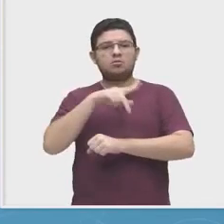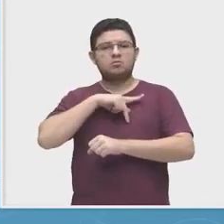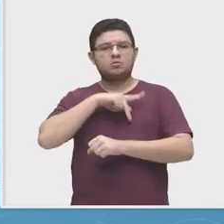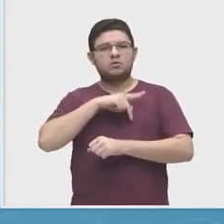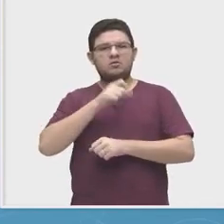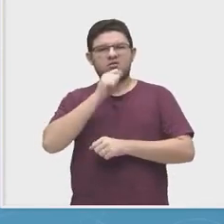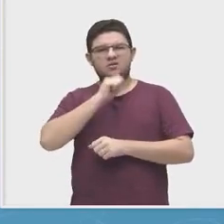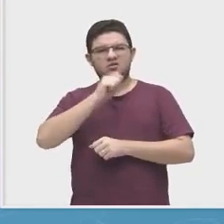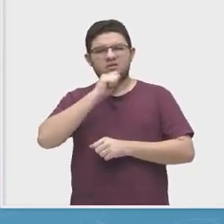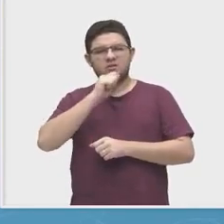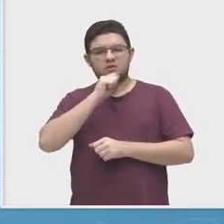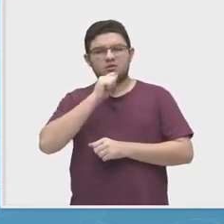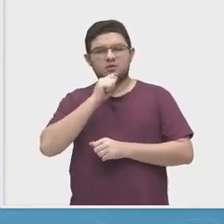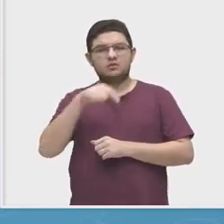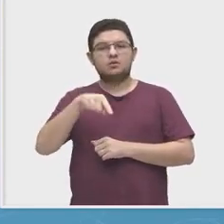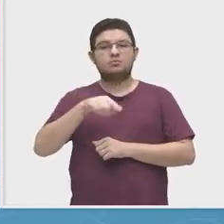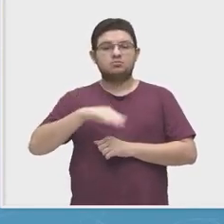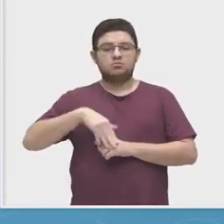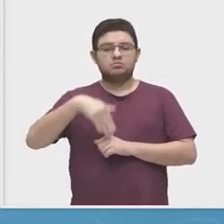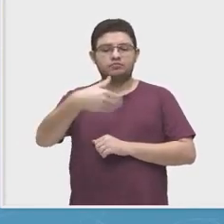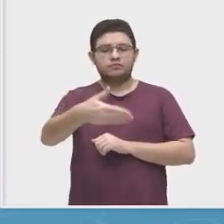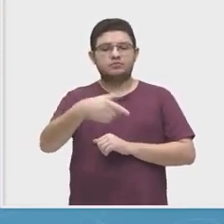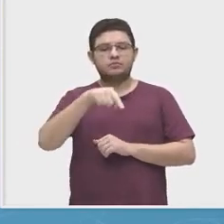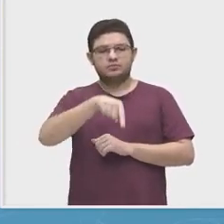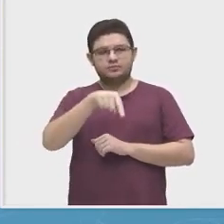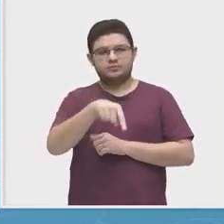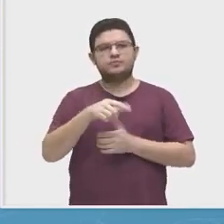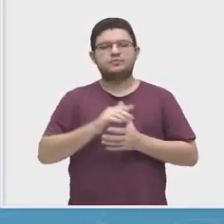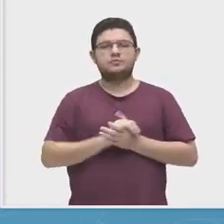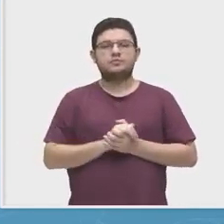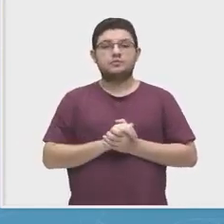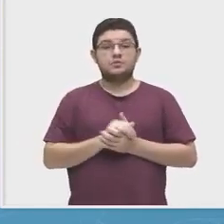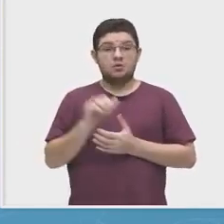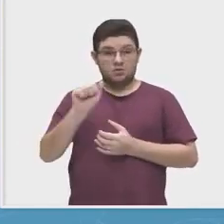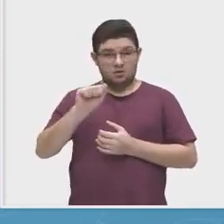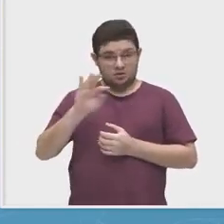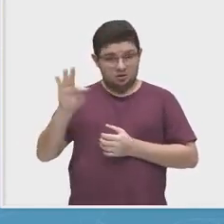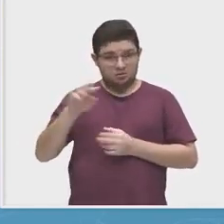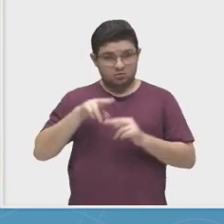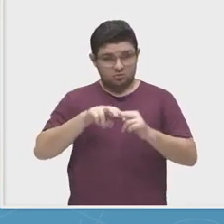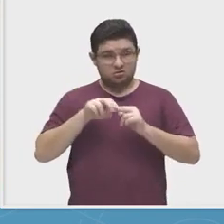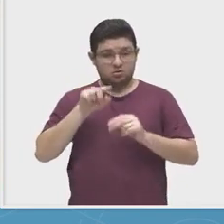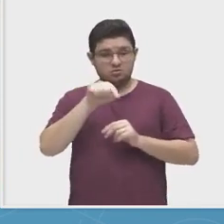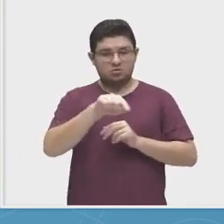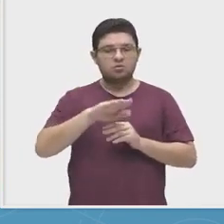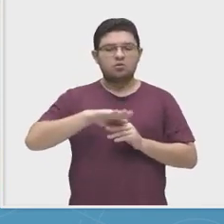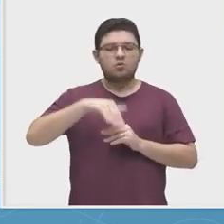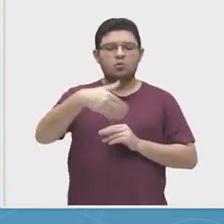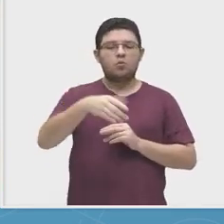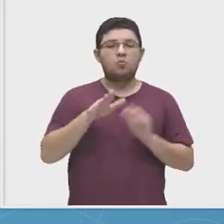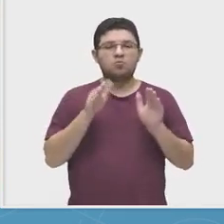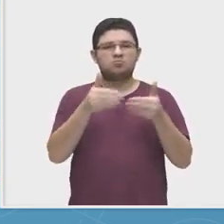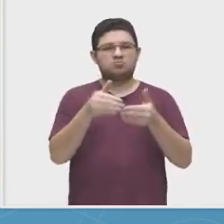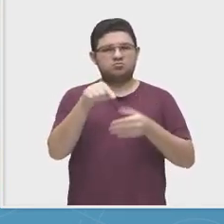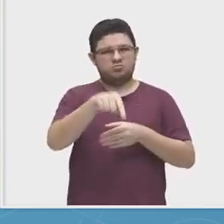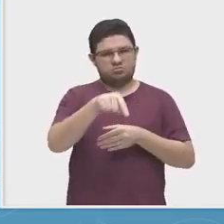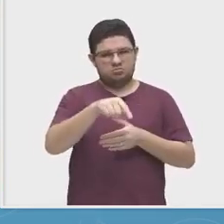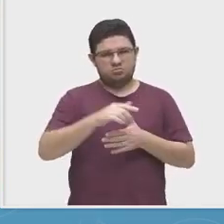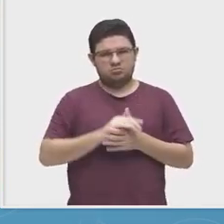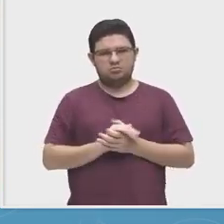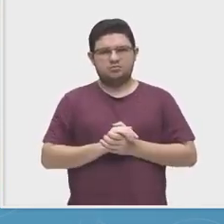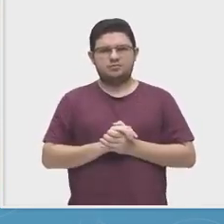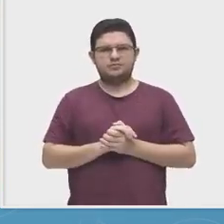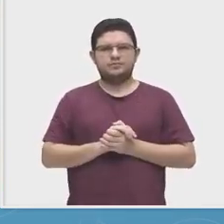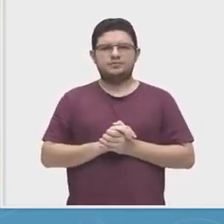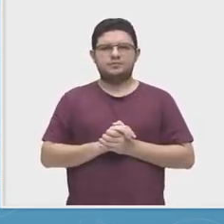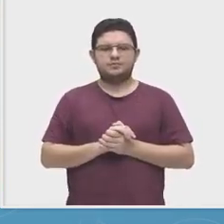na entrada. Também utiliza-se o at porque é um local bem exato, tá? Outro exemplo.